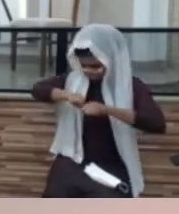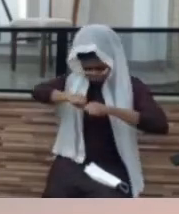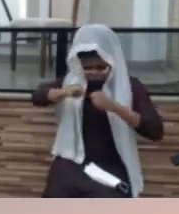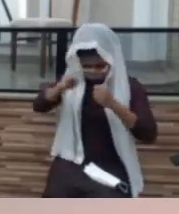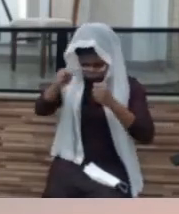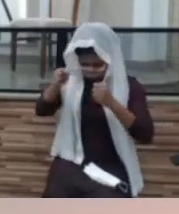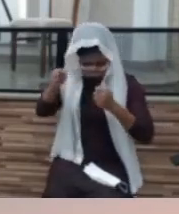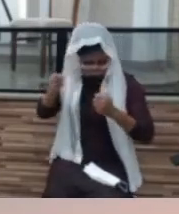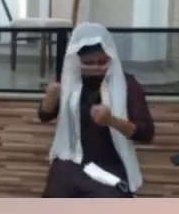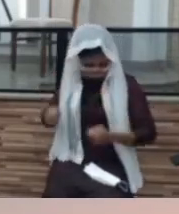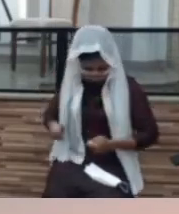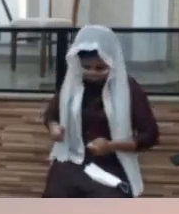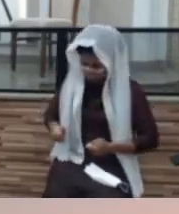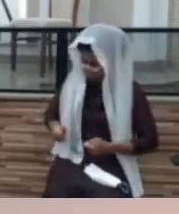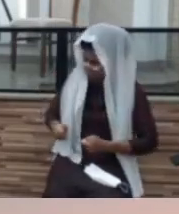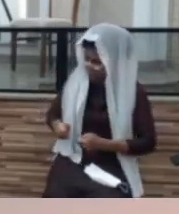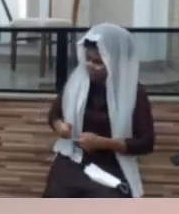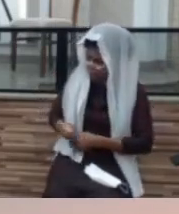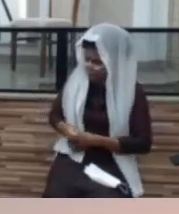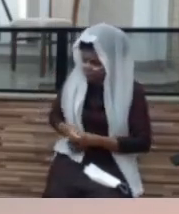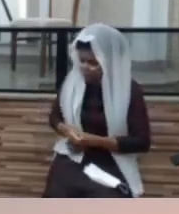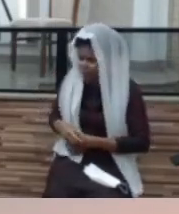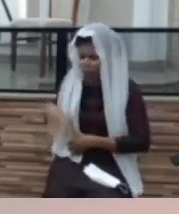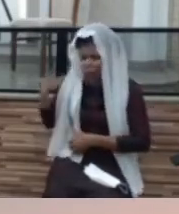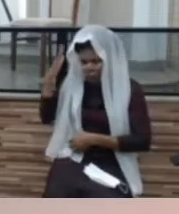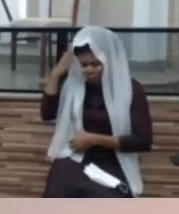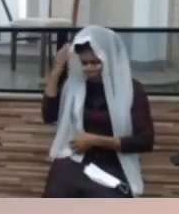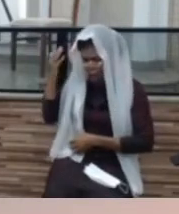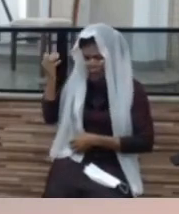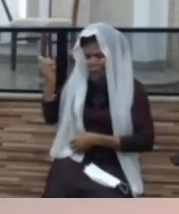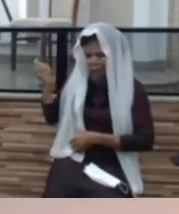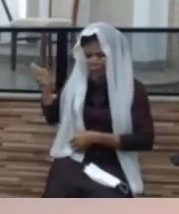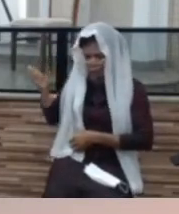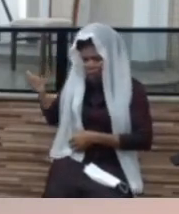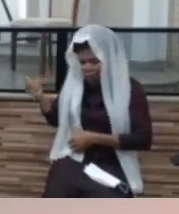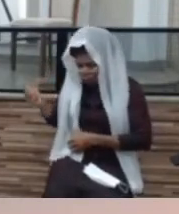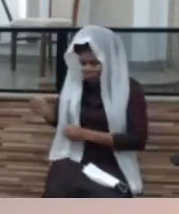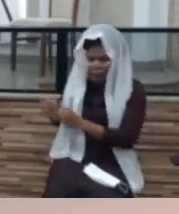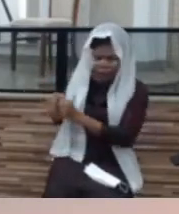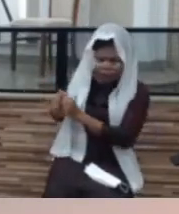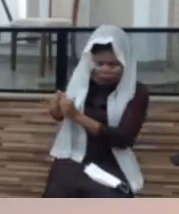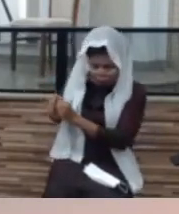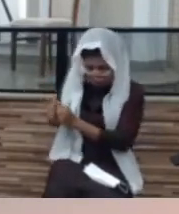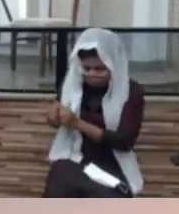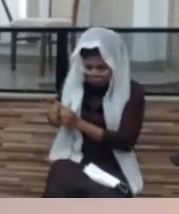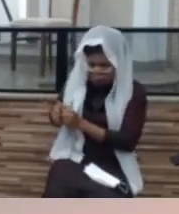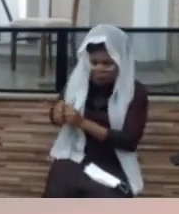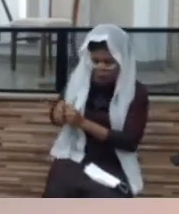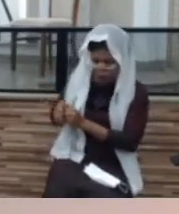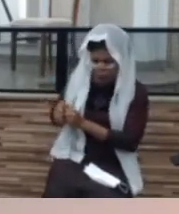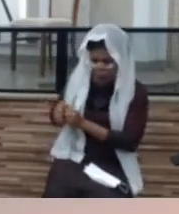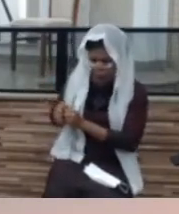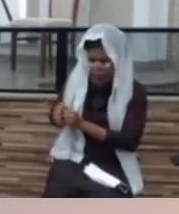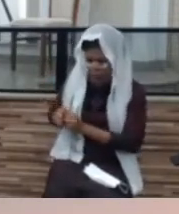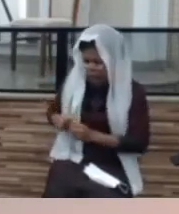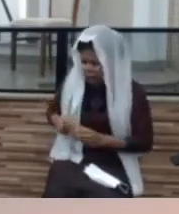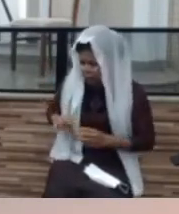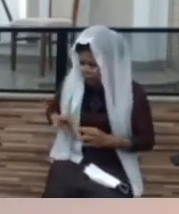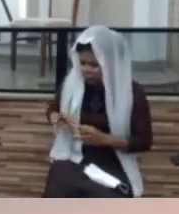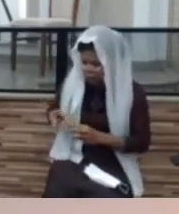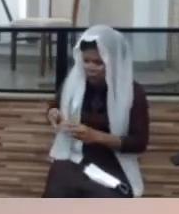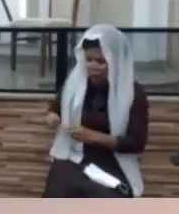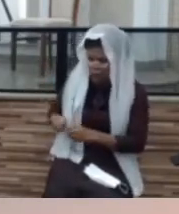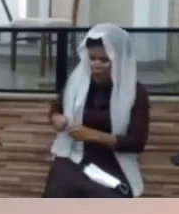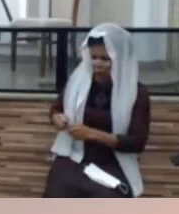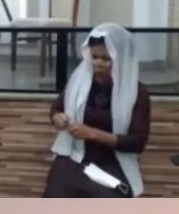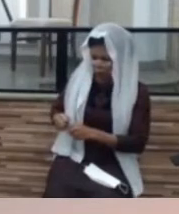trabalho de Neemias, era um homem espiritual. Eliasib era um sumo sacerdote, é ele que cuidava das coisas de Deus,